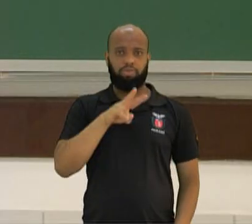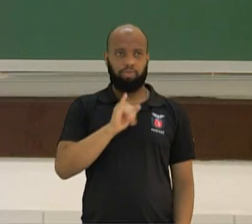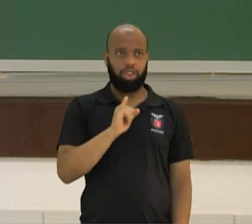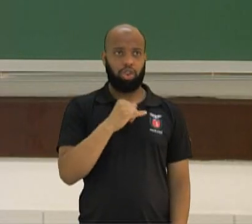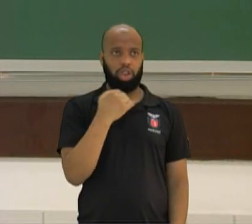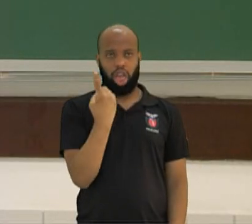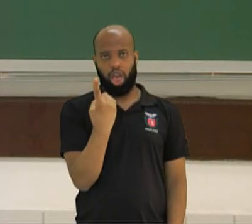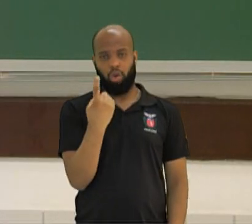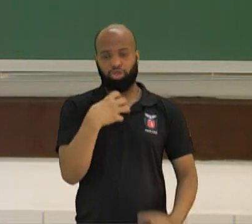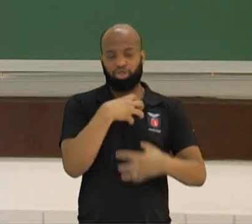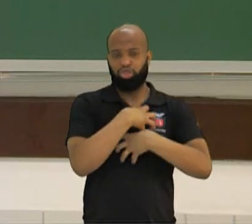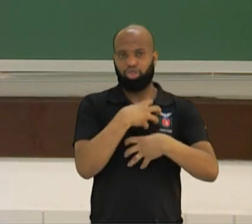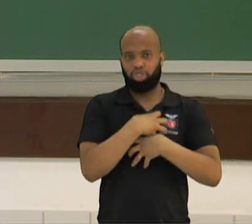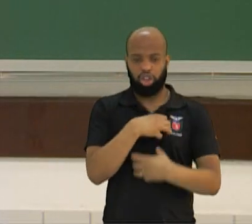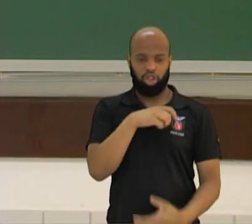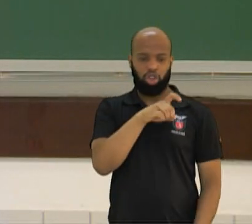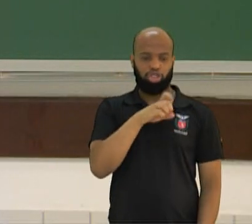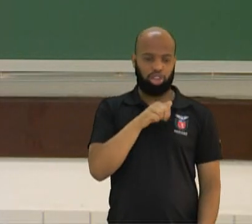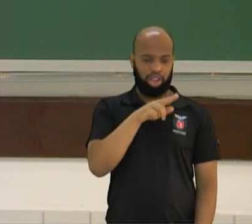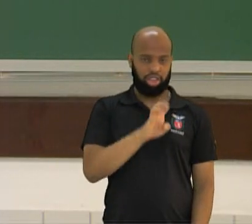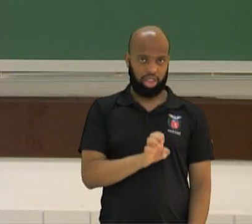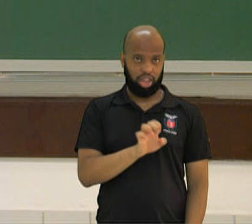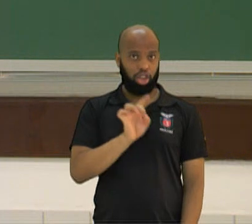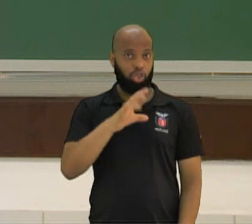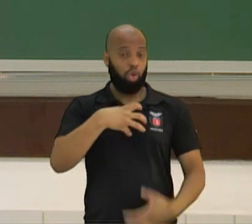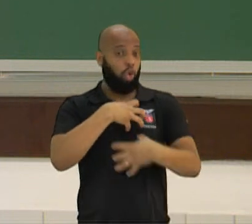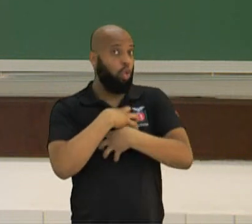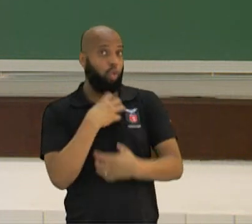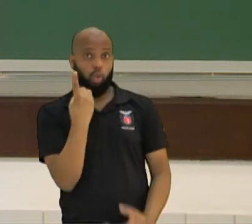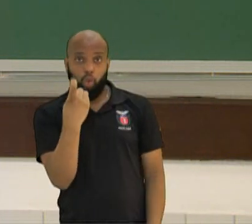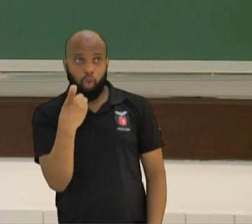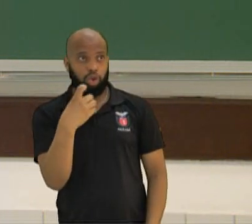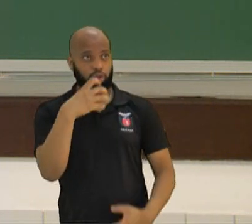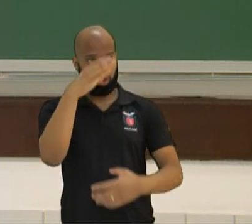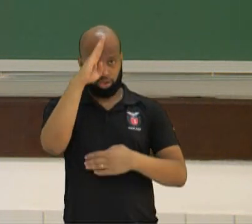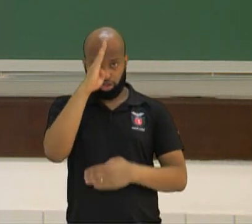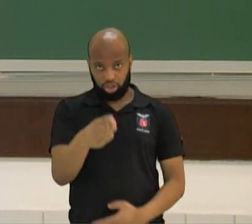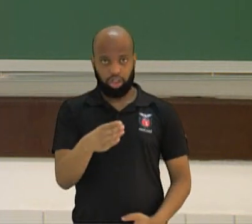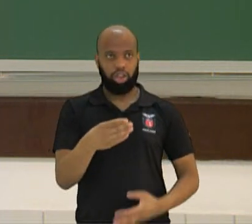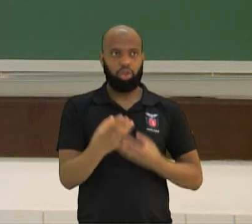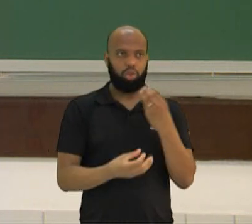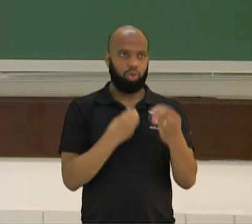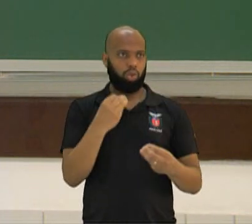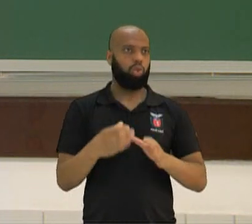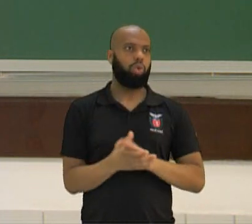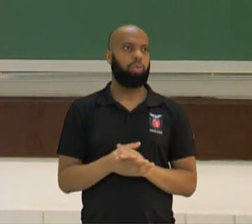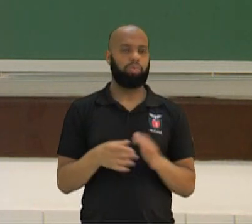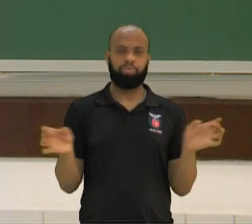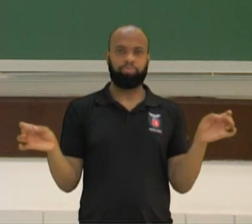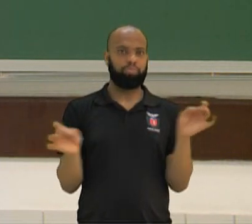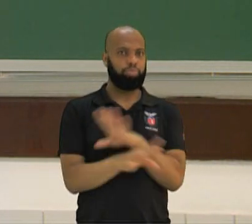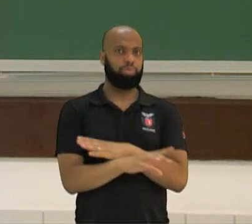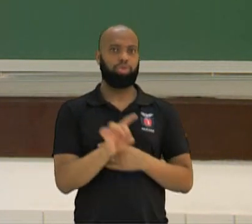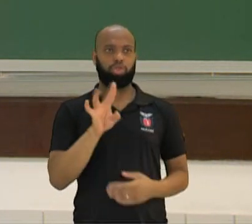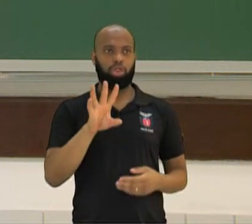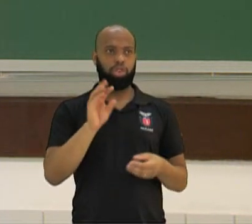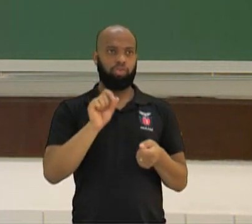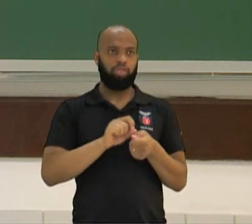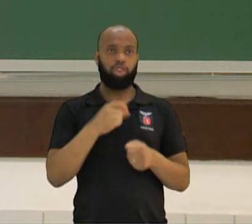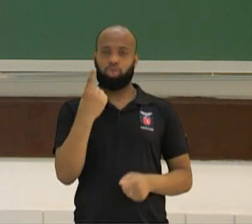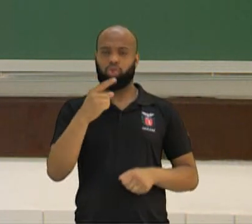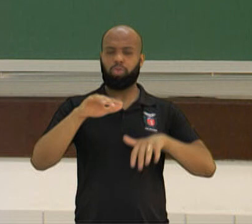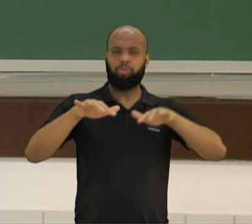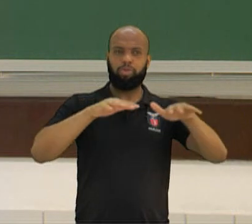um mate, ou seja, um xeque-mate em apenas um lance, ou seja, um mate em um lance, né? Encerrando a partida em apenas um lance.